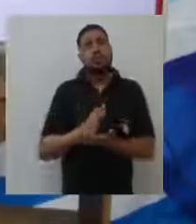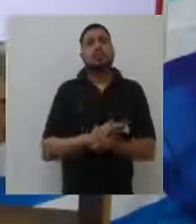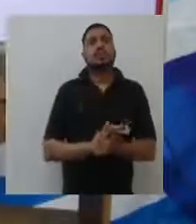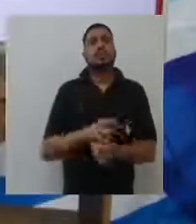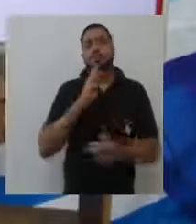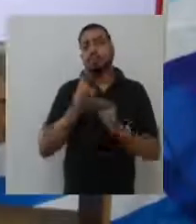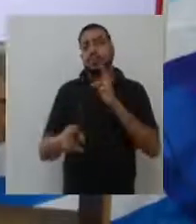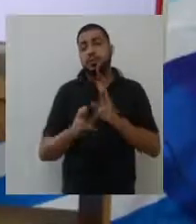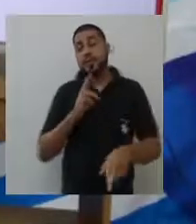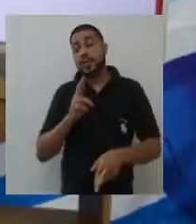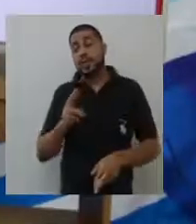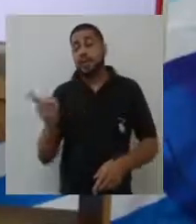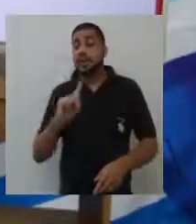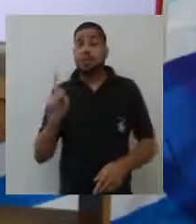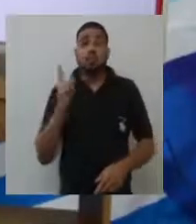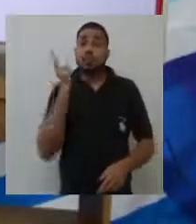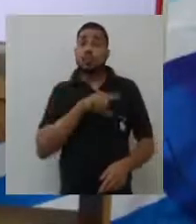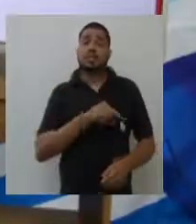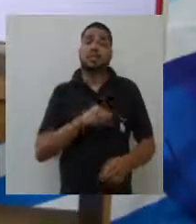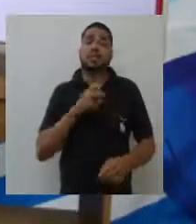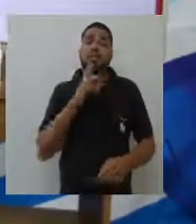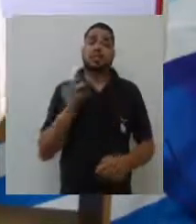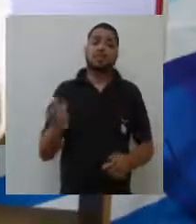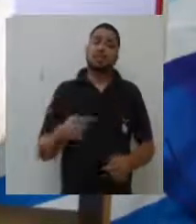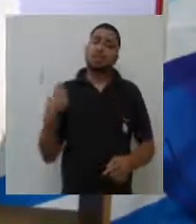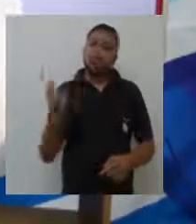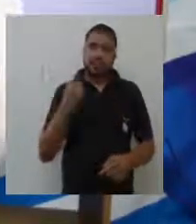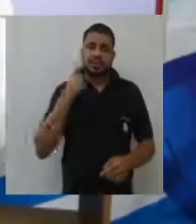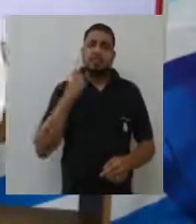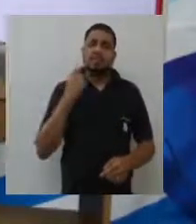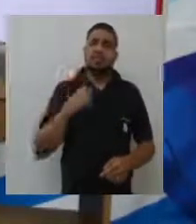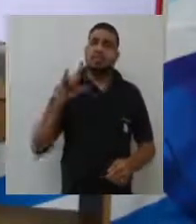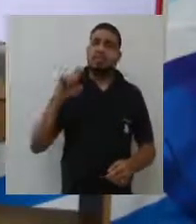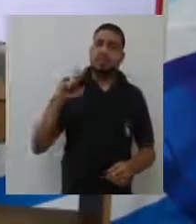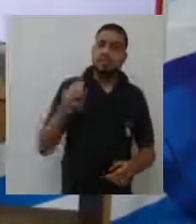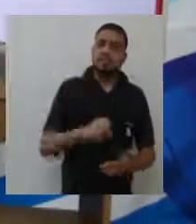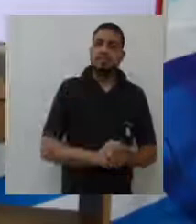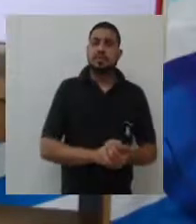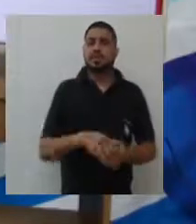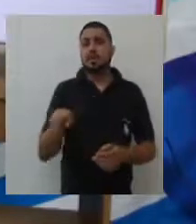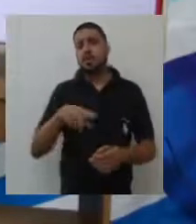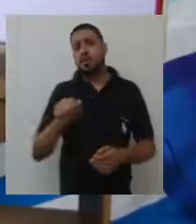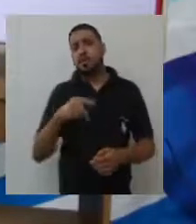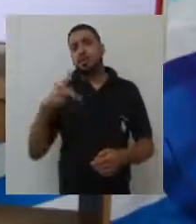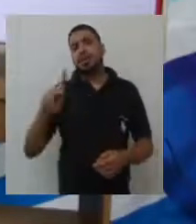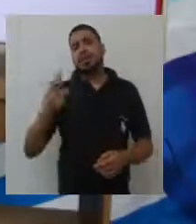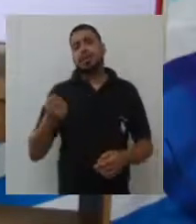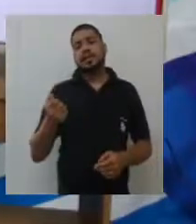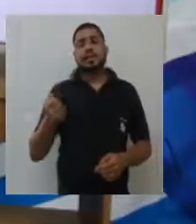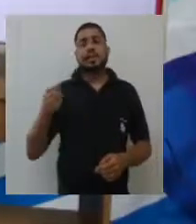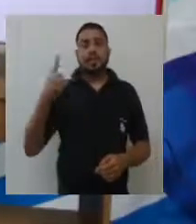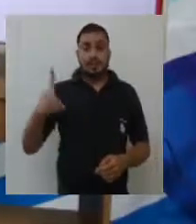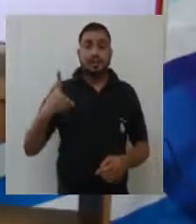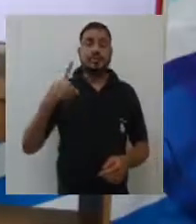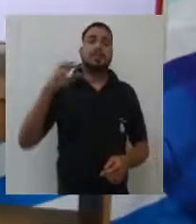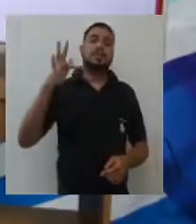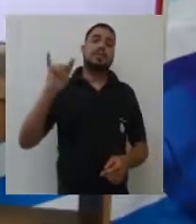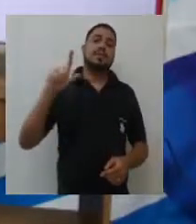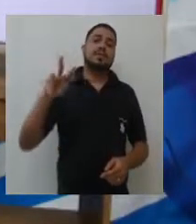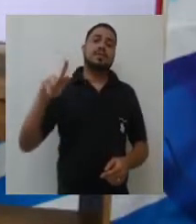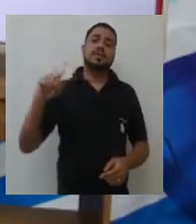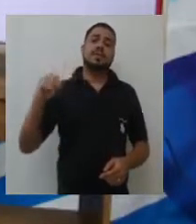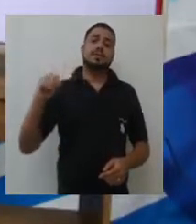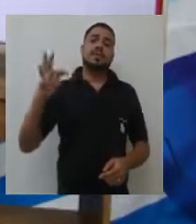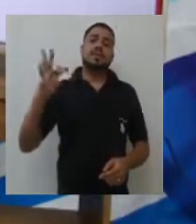e aquelas que eu não consegui resolver aqui, venham para as redes sociais minhas, tá? @PhD Flávio Ferreira. Eu vou postar